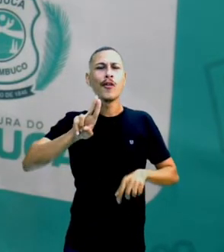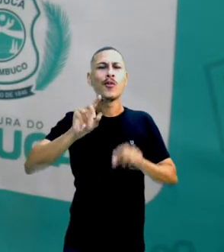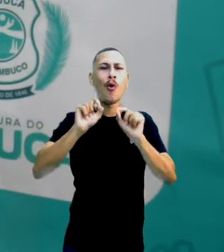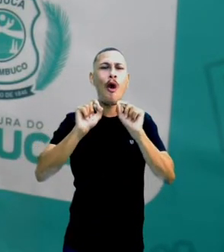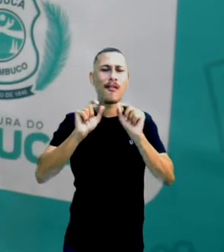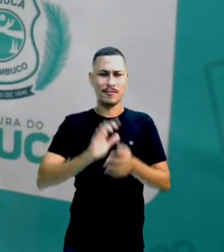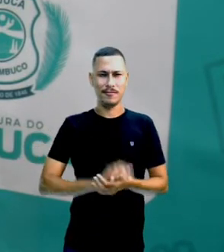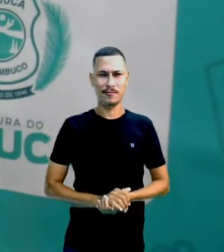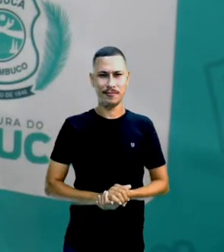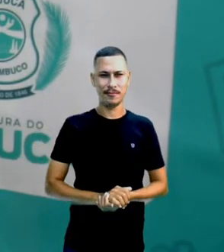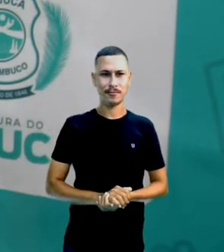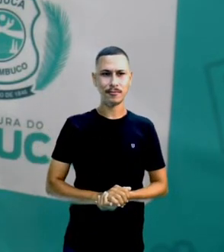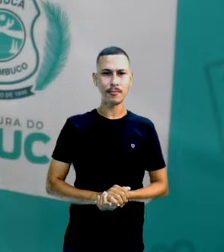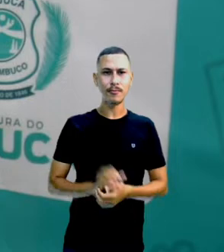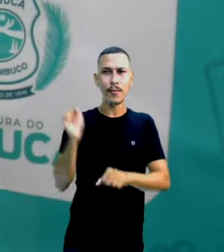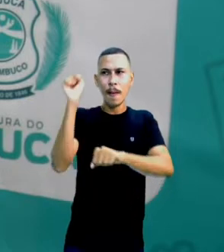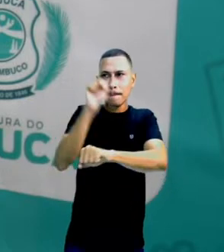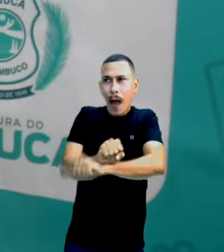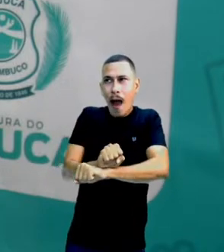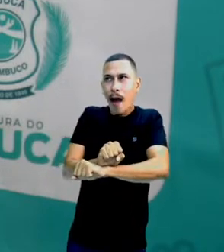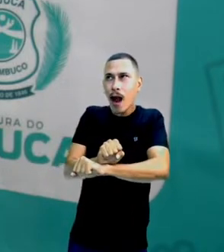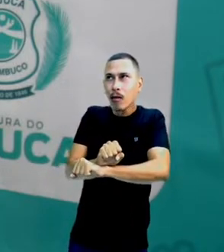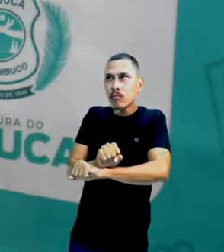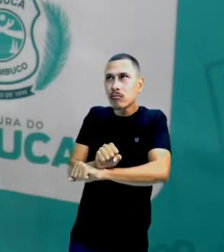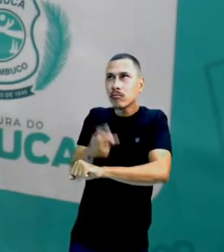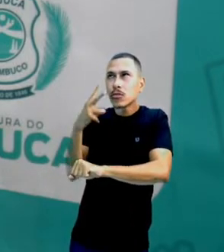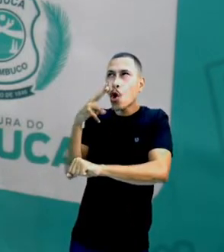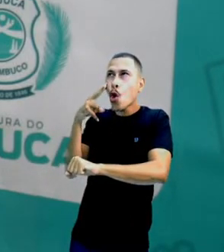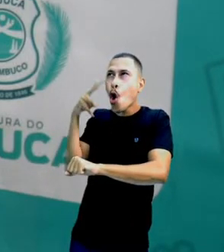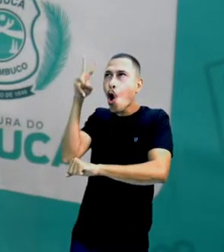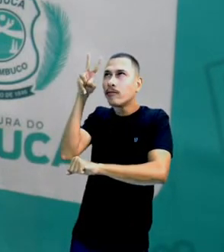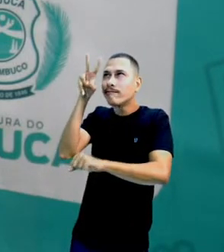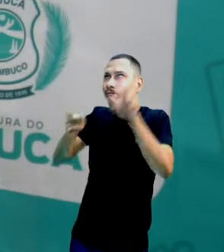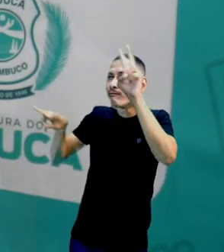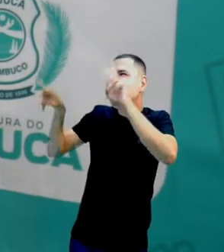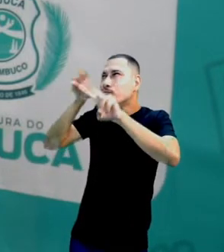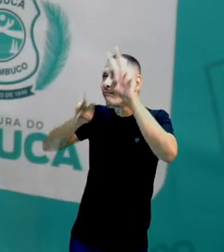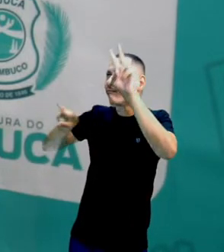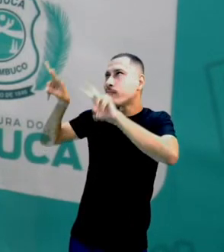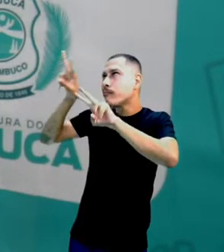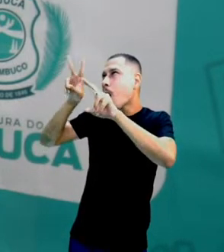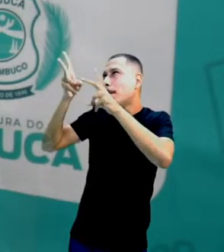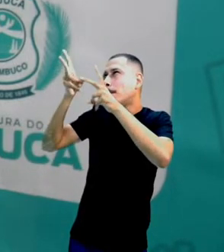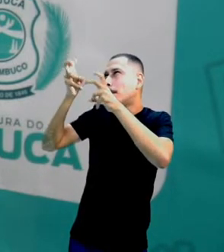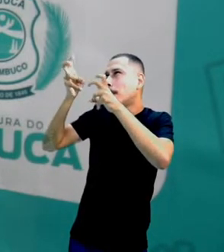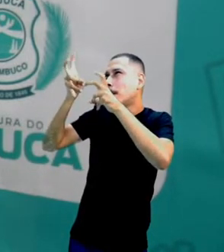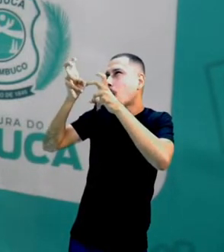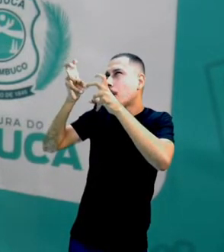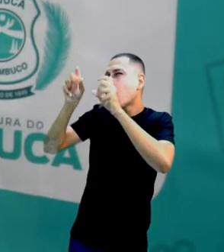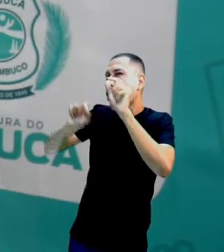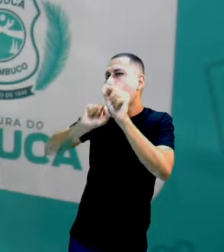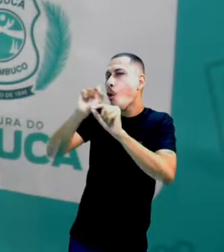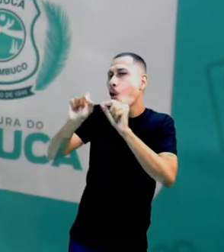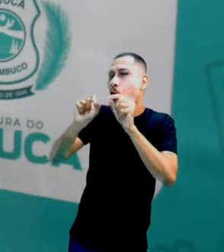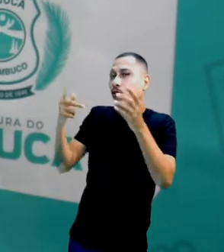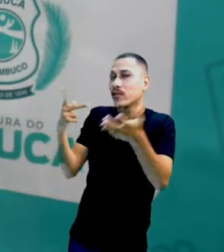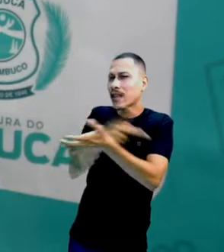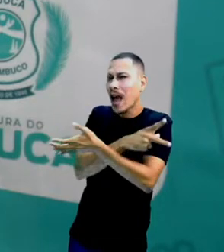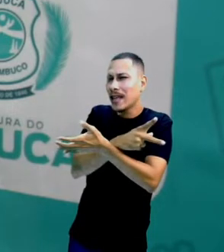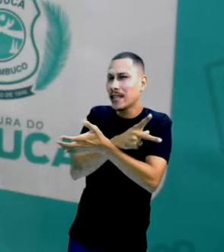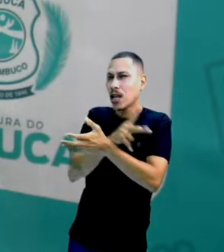bem, parar e observar, não é isso? Observar o que acontece no